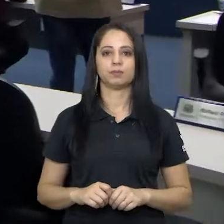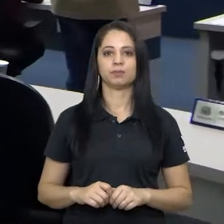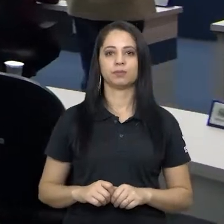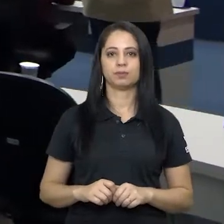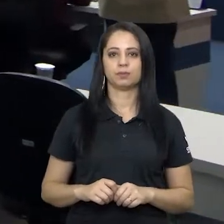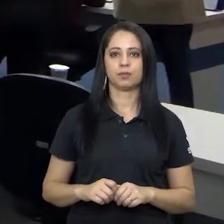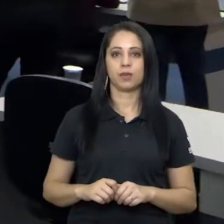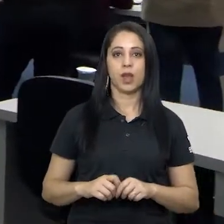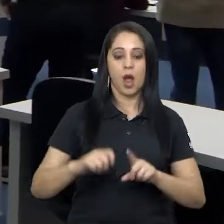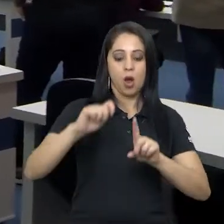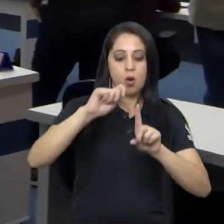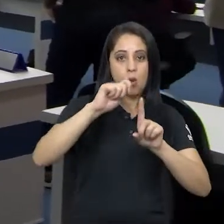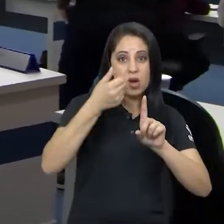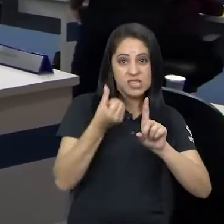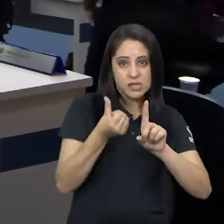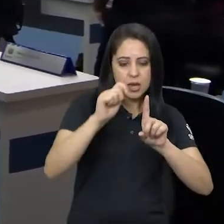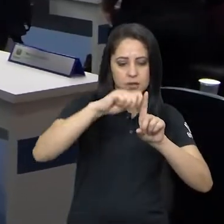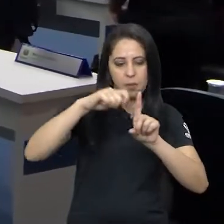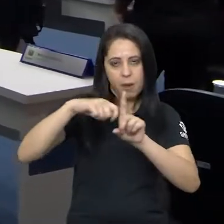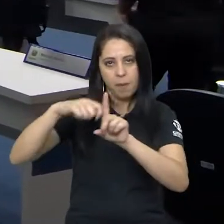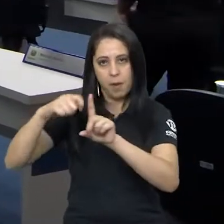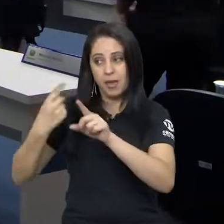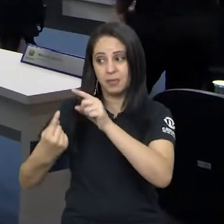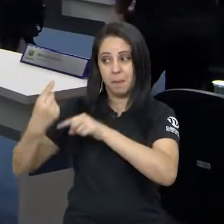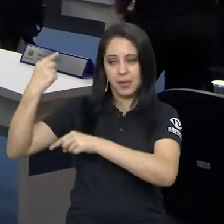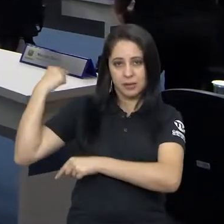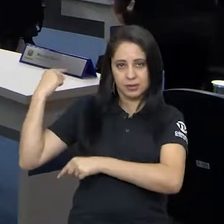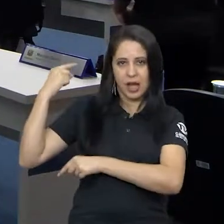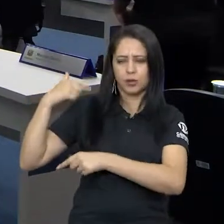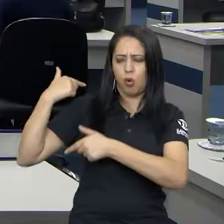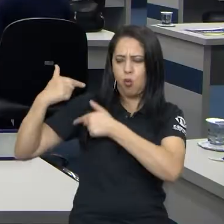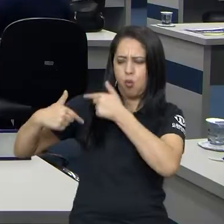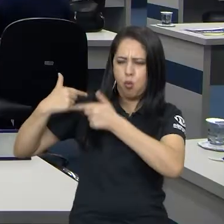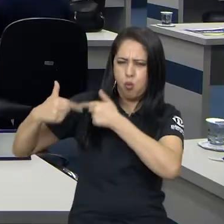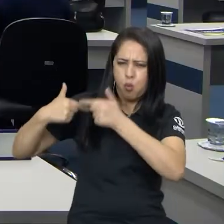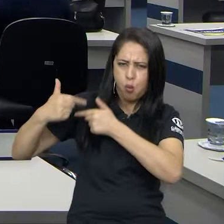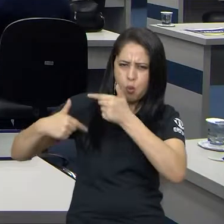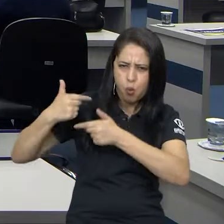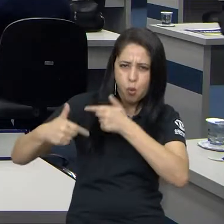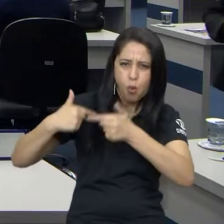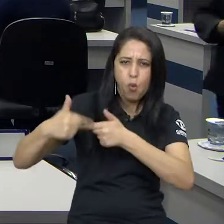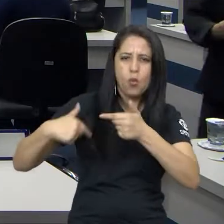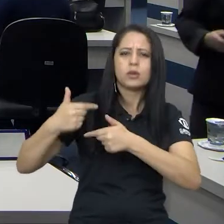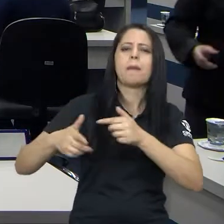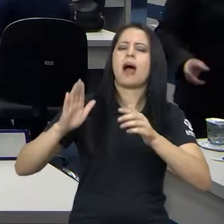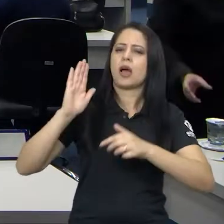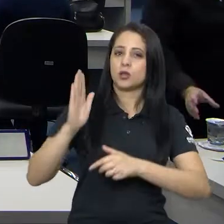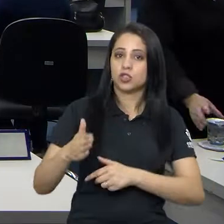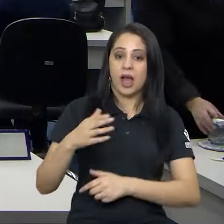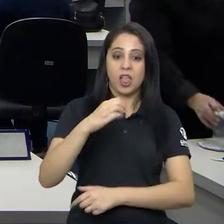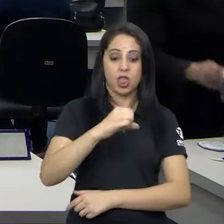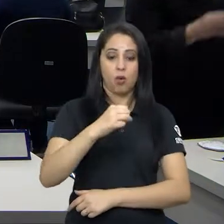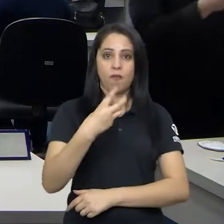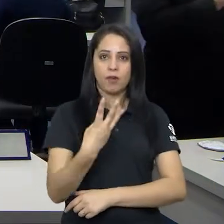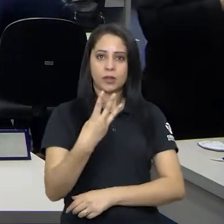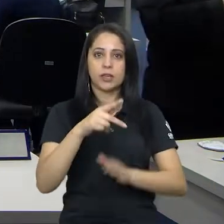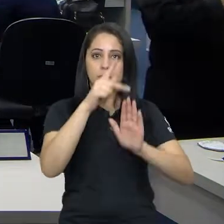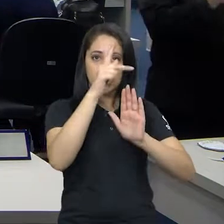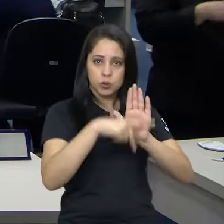é o primeiro semestre foi de muita produtividade na Câmara Municipal nos seis primeiros meses do ano